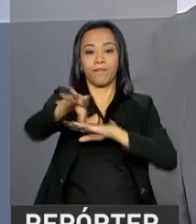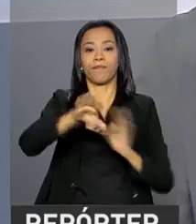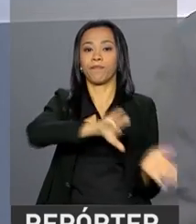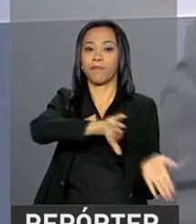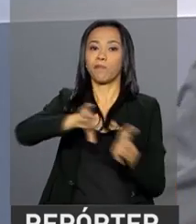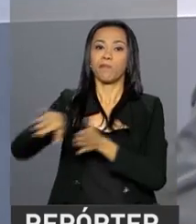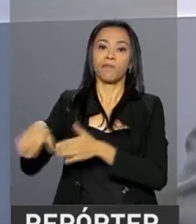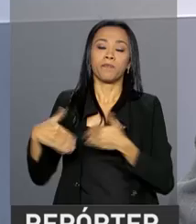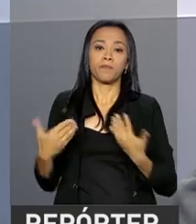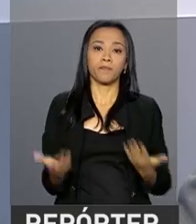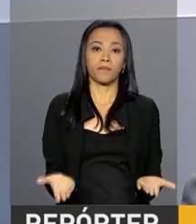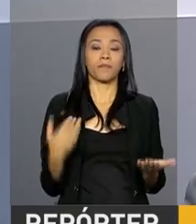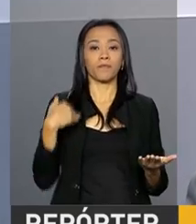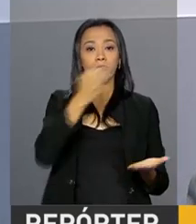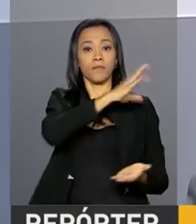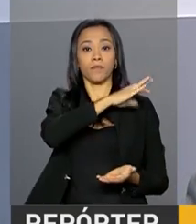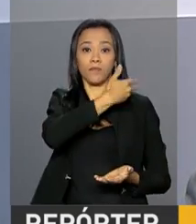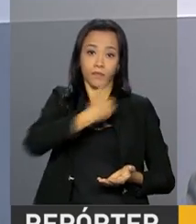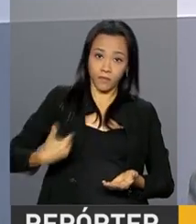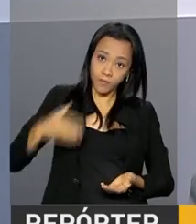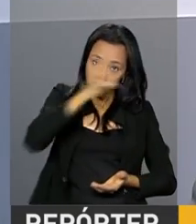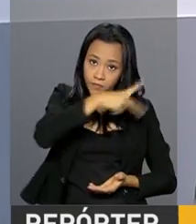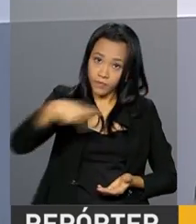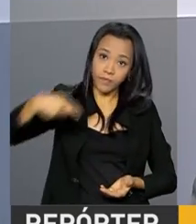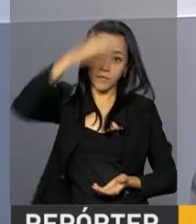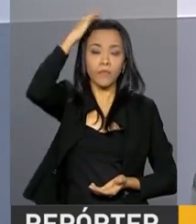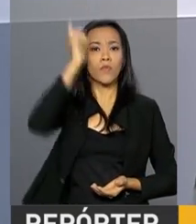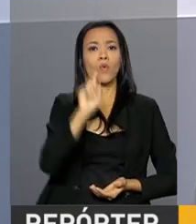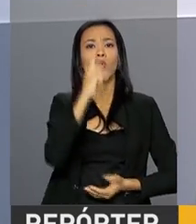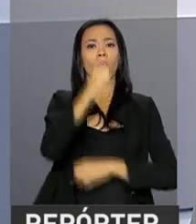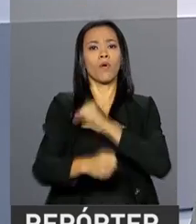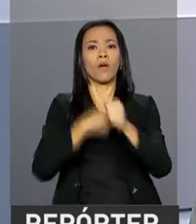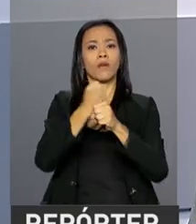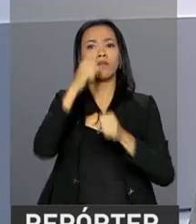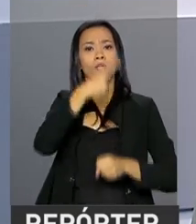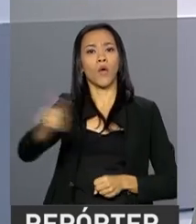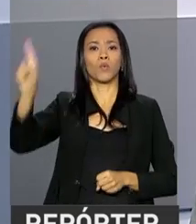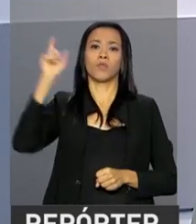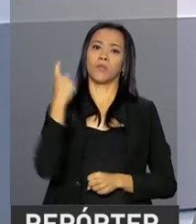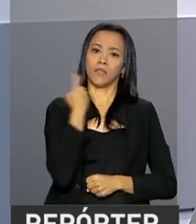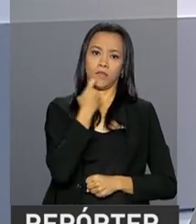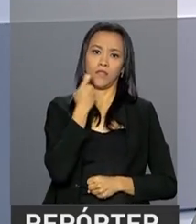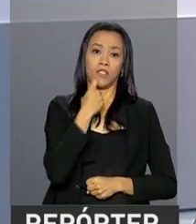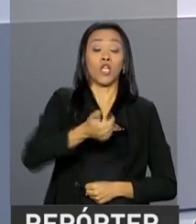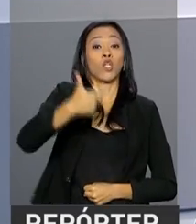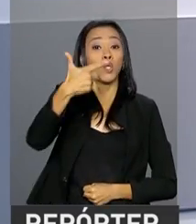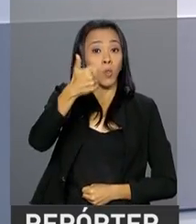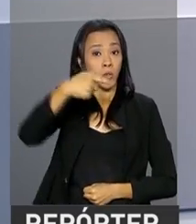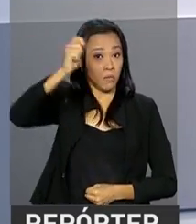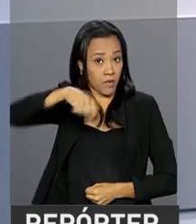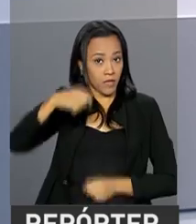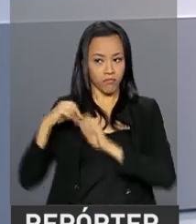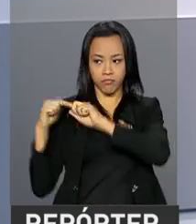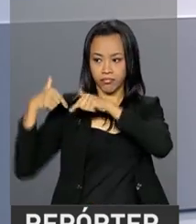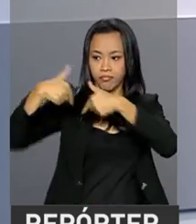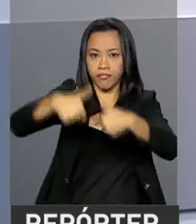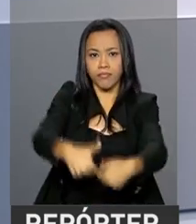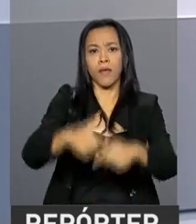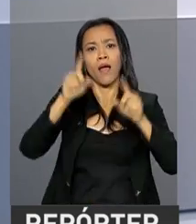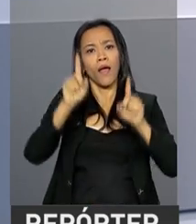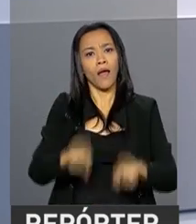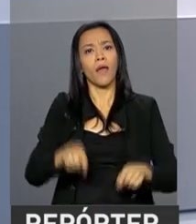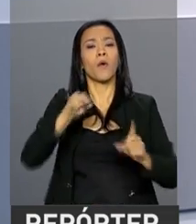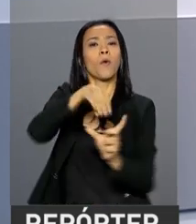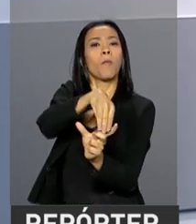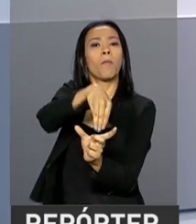Planalto o governo Michel Temer completou um ano na última sexta-feira nesses 12 meses de trabalho uma das metas foi tornar o